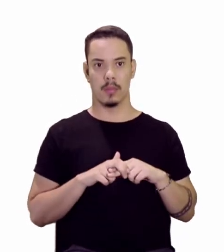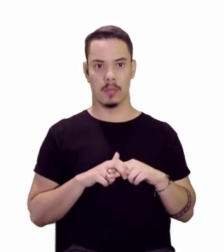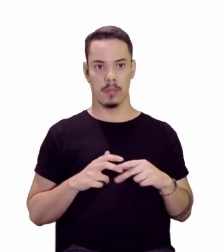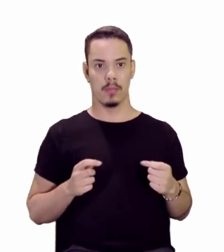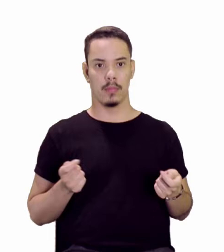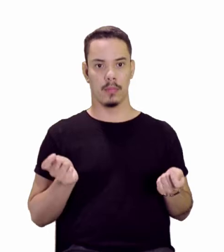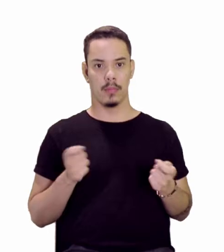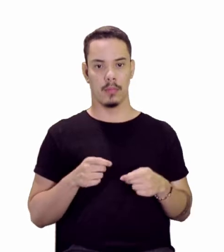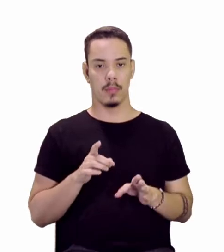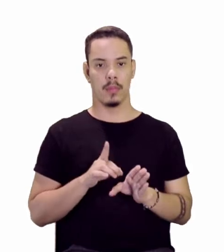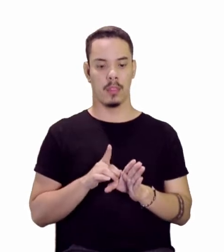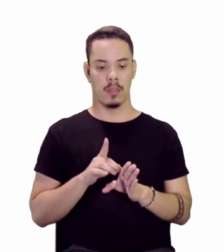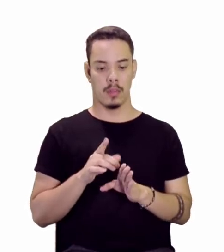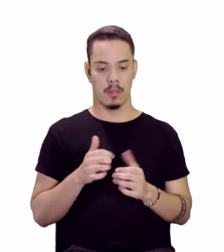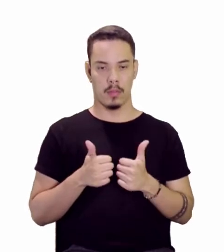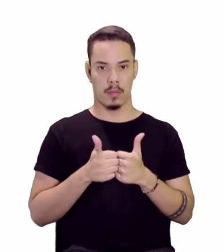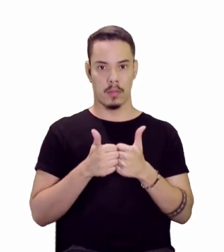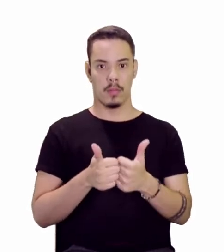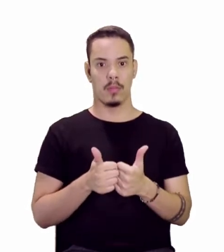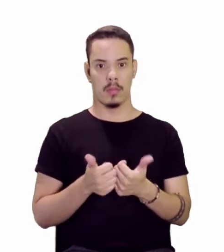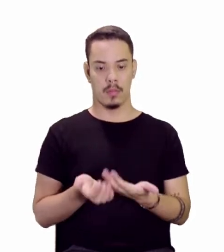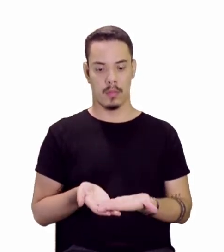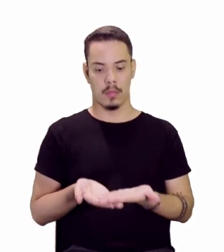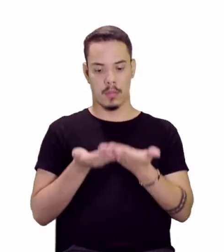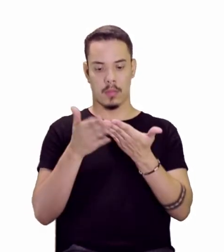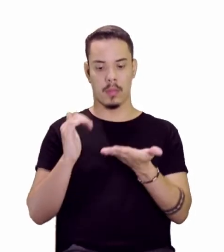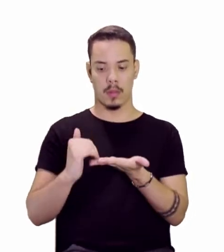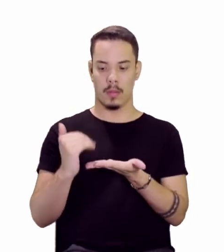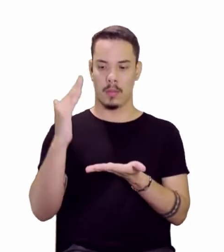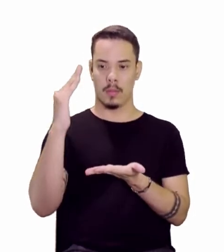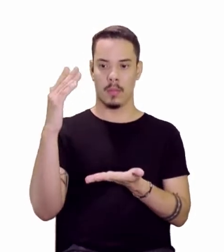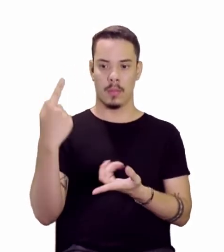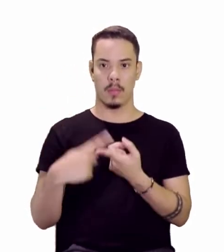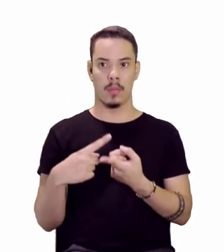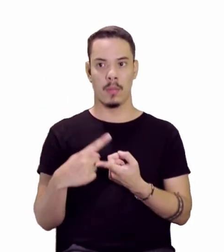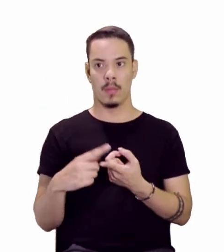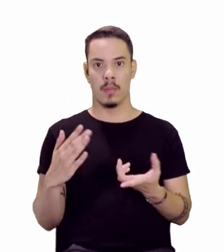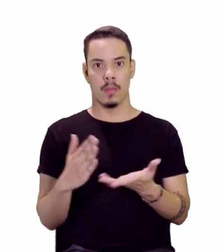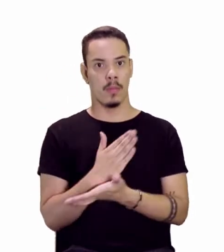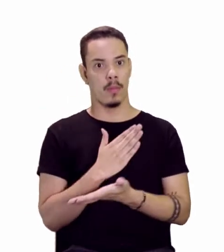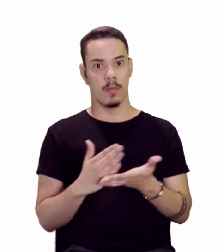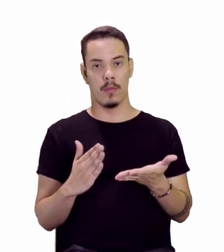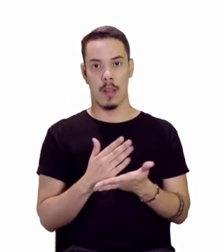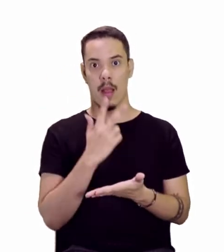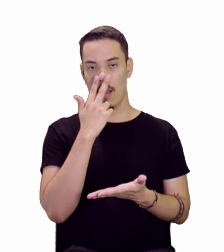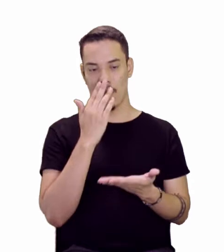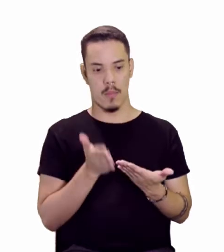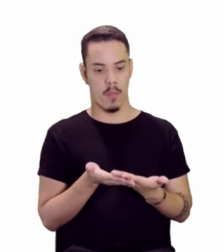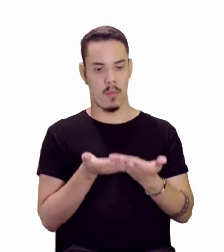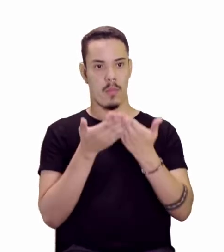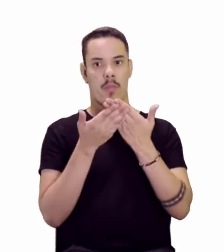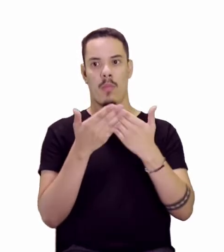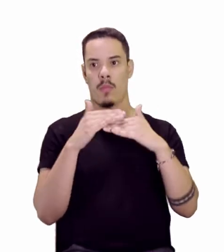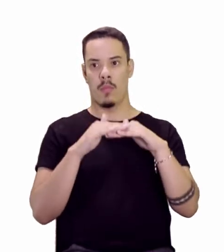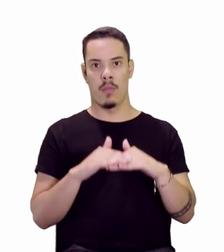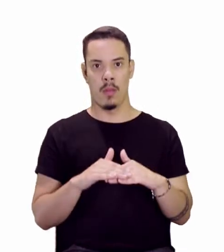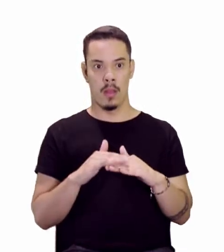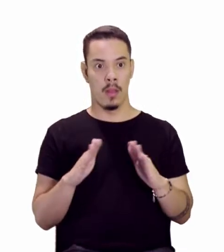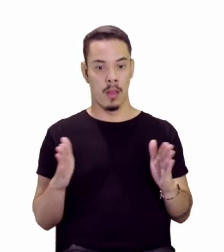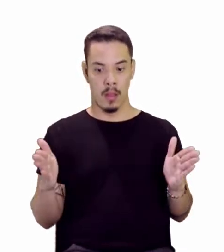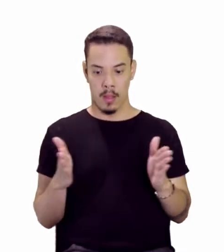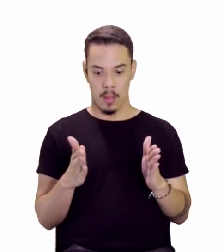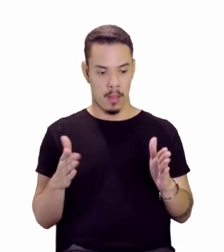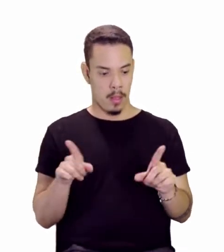ser dirigida para onde? Para cima, porque as forças maiores estão embaixo empurrando para cima. Mesmo as que estão um pouco do lado, elas